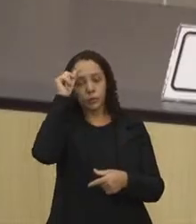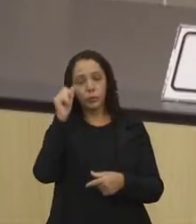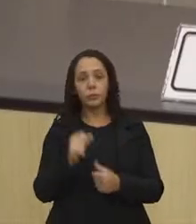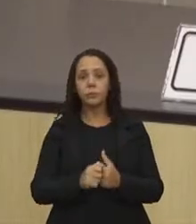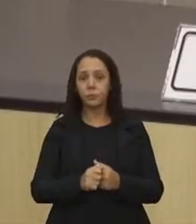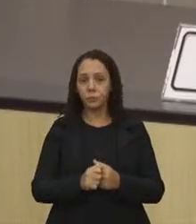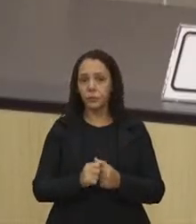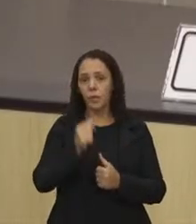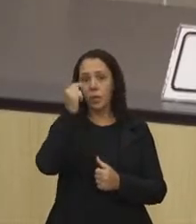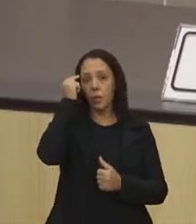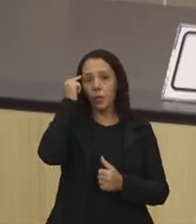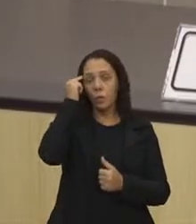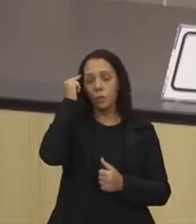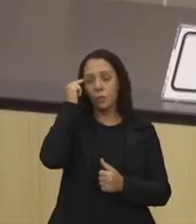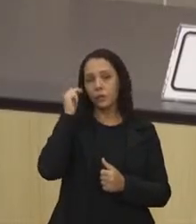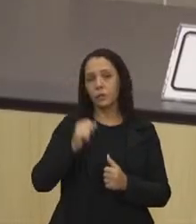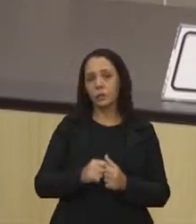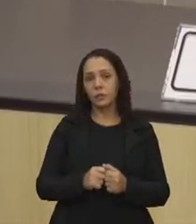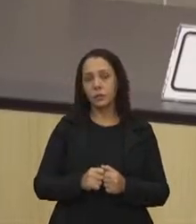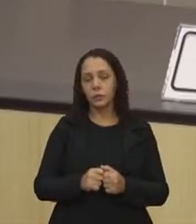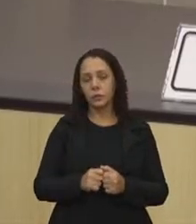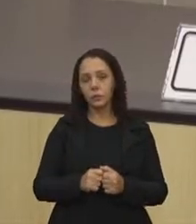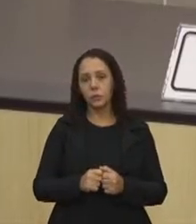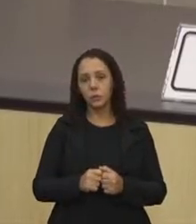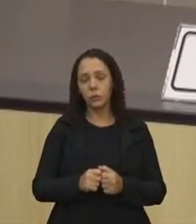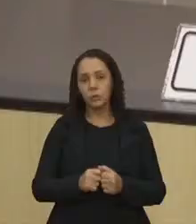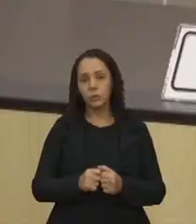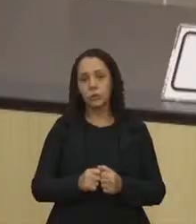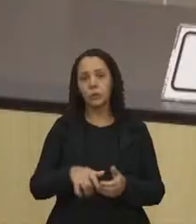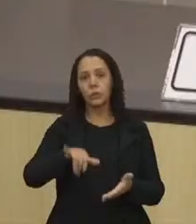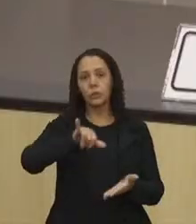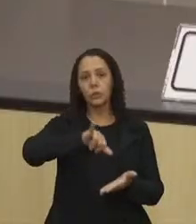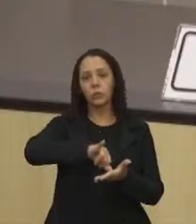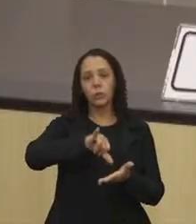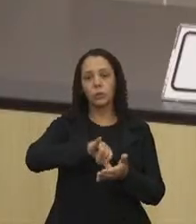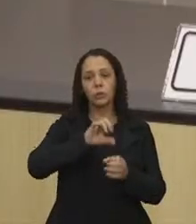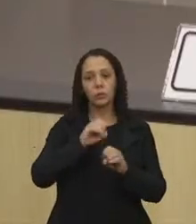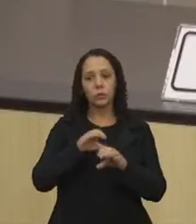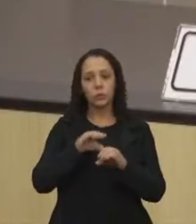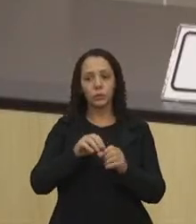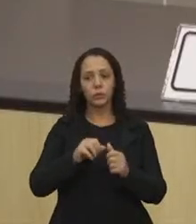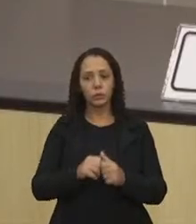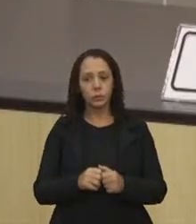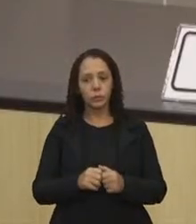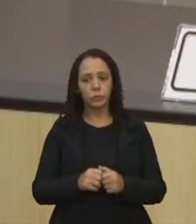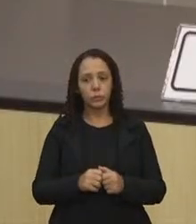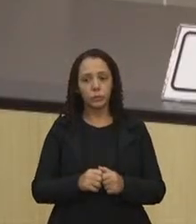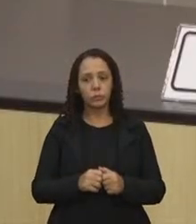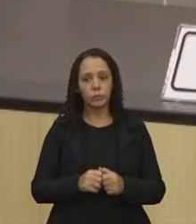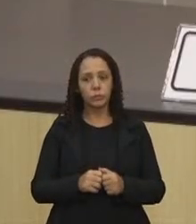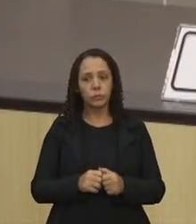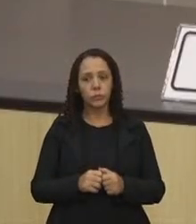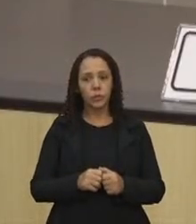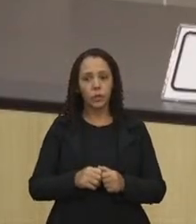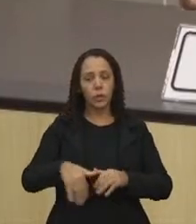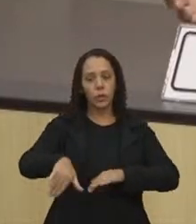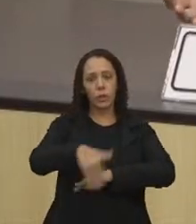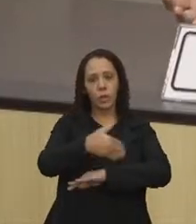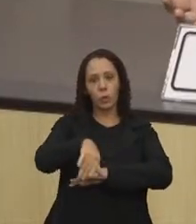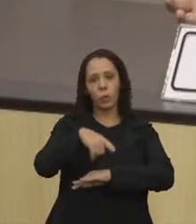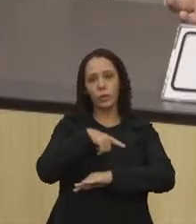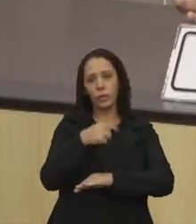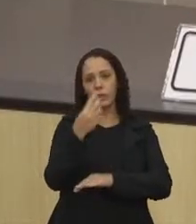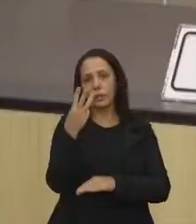pensando nesse, vamos denominar assim, polo educacional, né? Se a gente passa a falar, né? Na nossa rua, nós temos